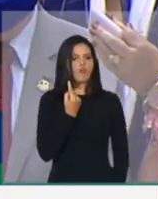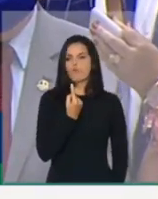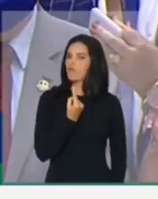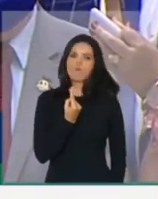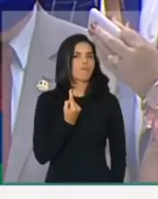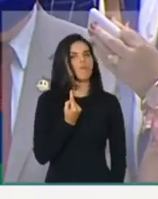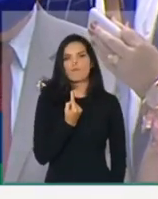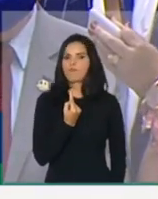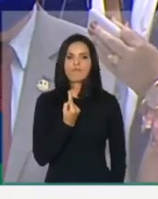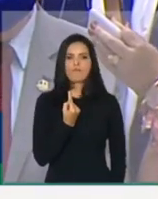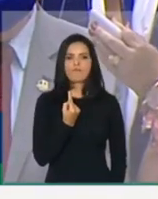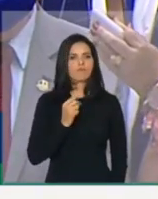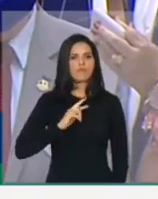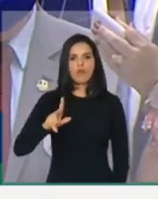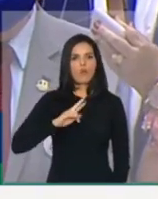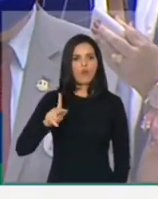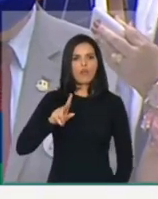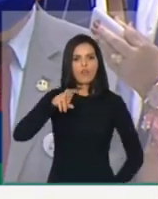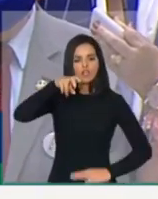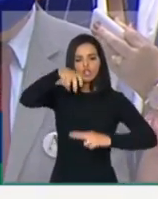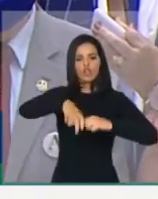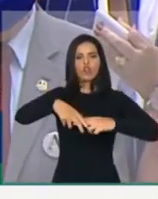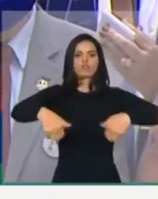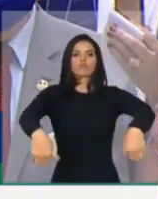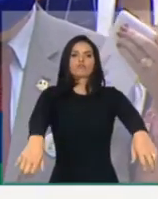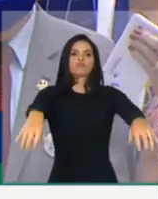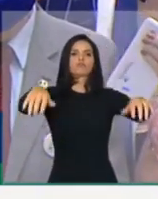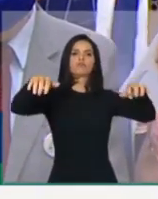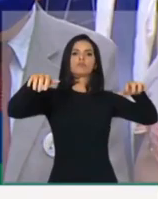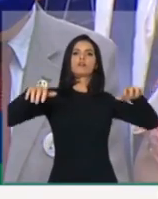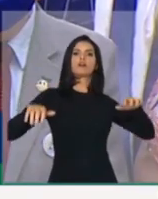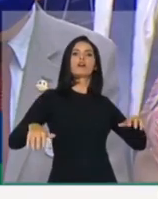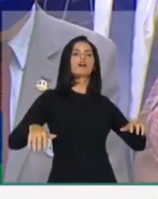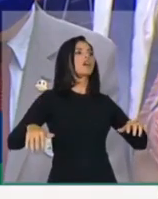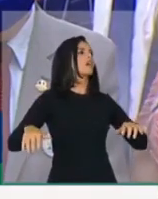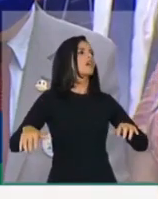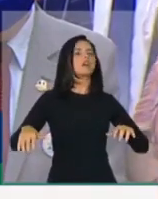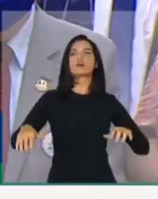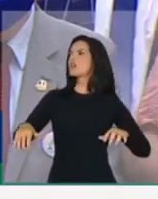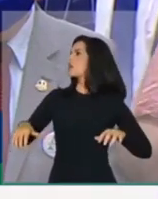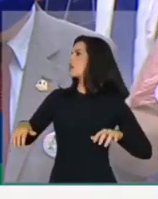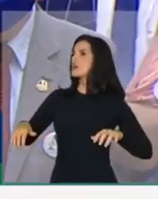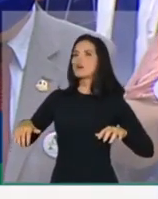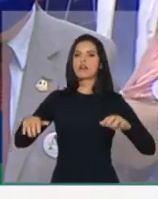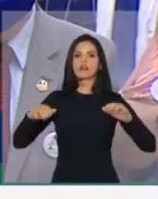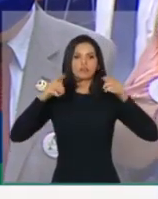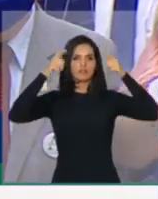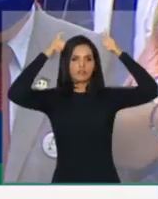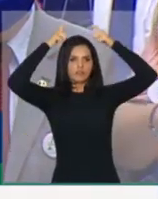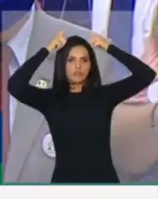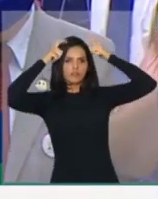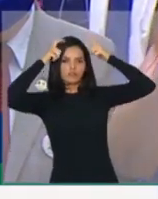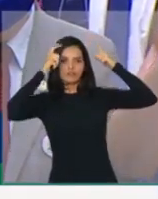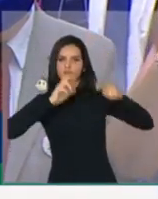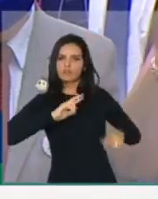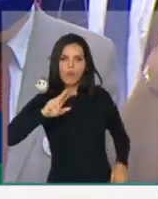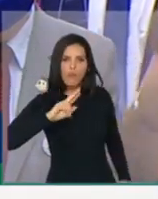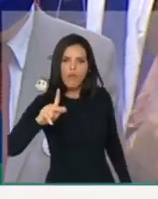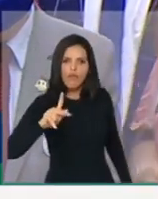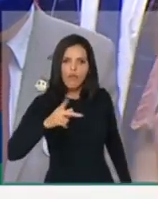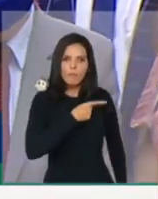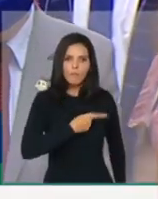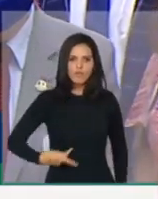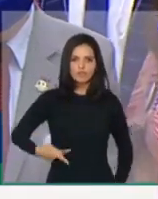presidência. Não há um trono no plenário, não há. Portanto, um soberano. O presidente não tem uma